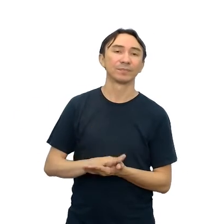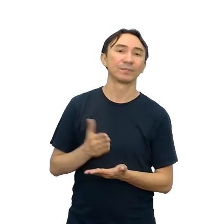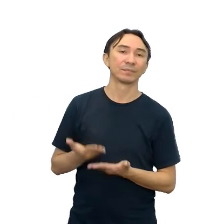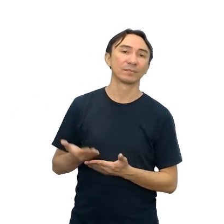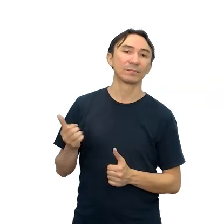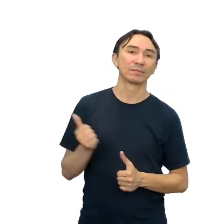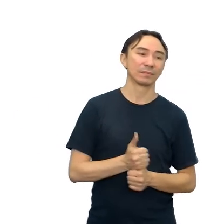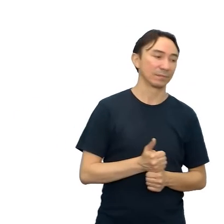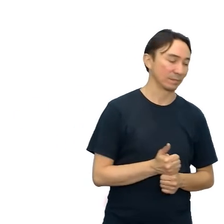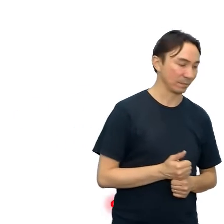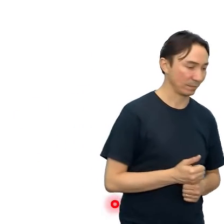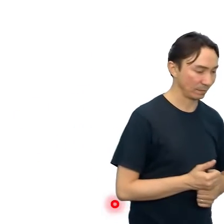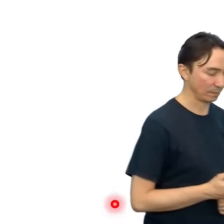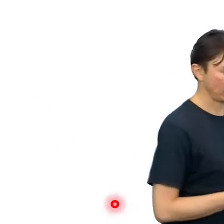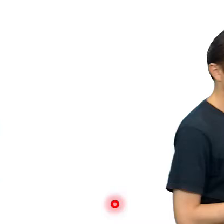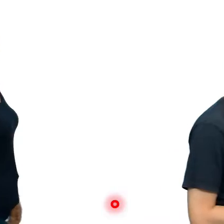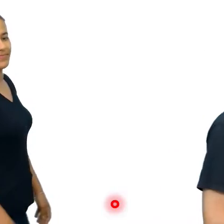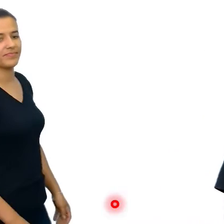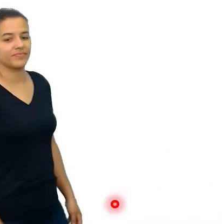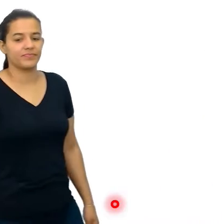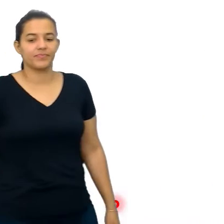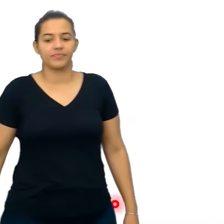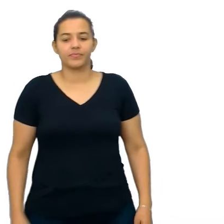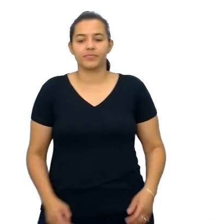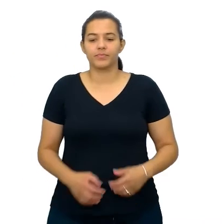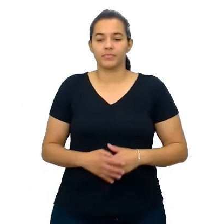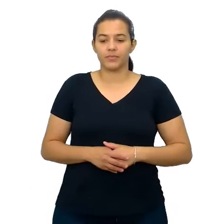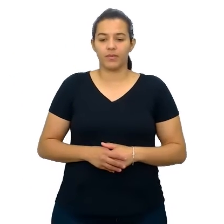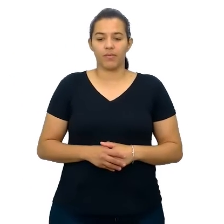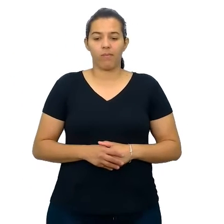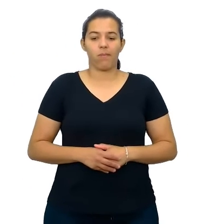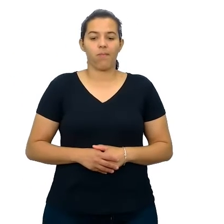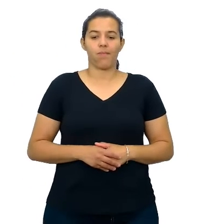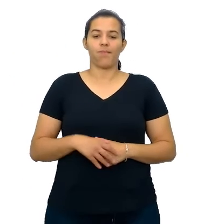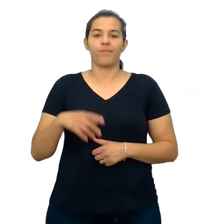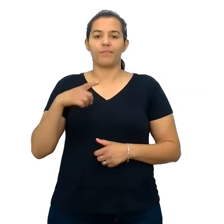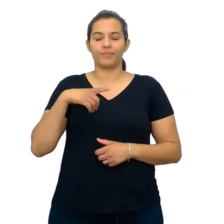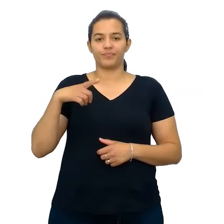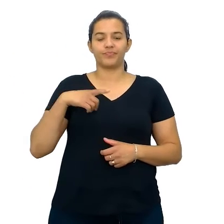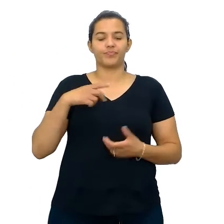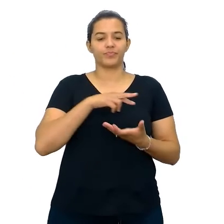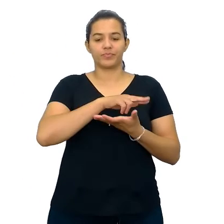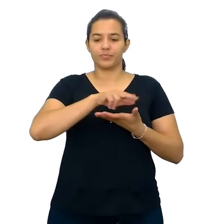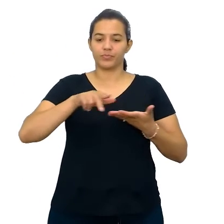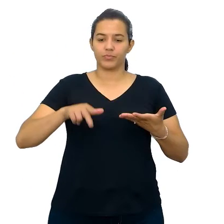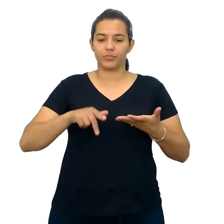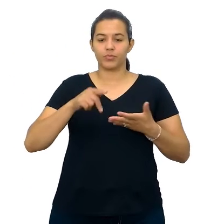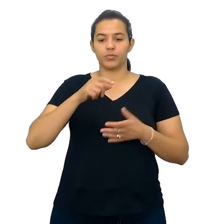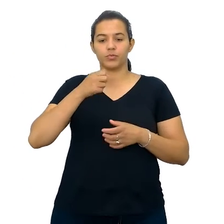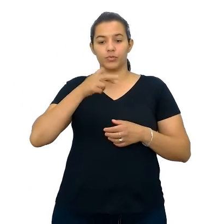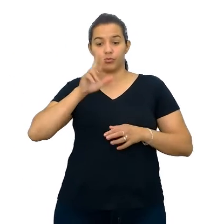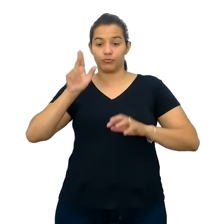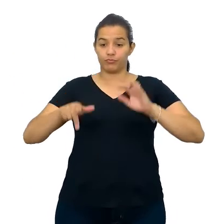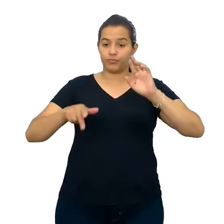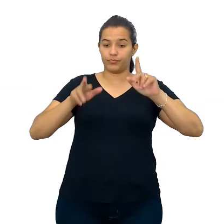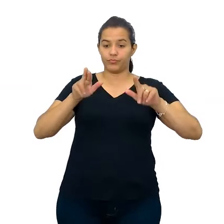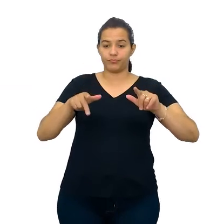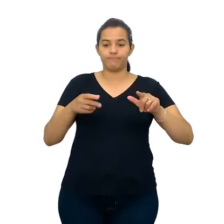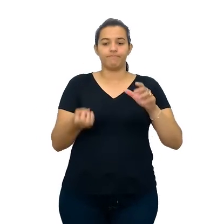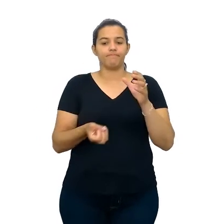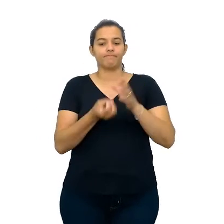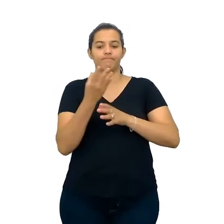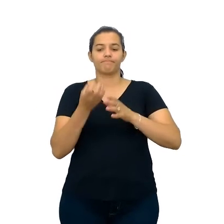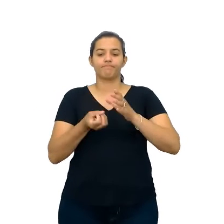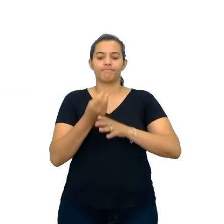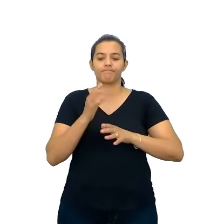Em casos de, né, alguma dinâmica diferente do processo de construção